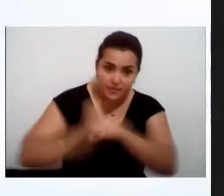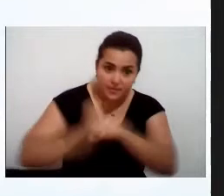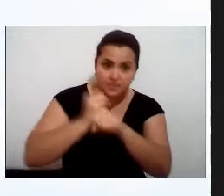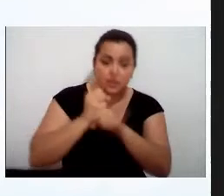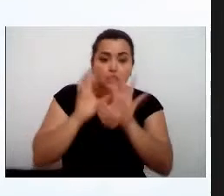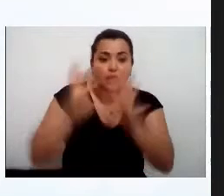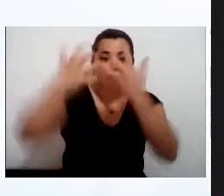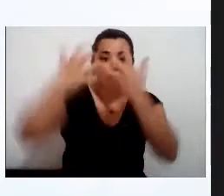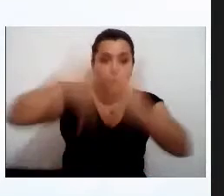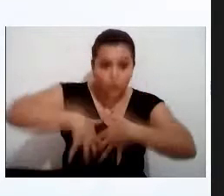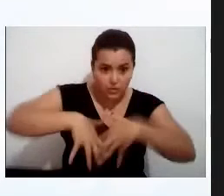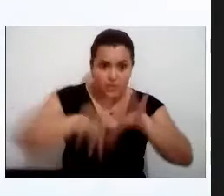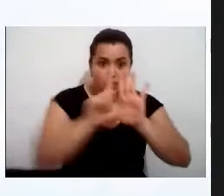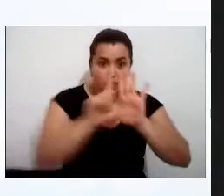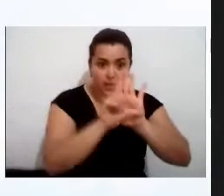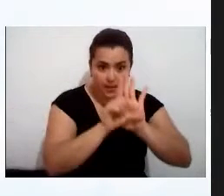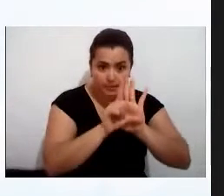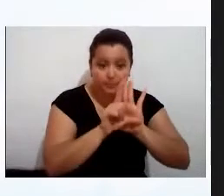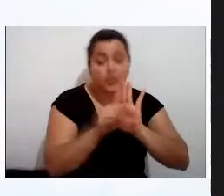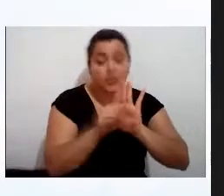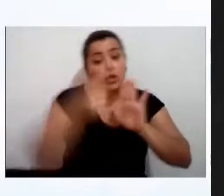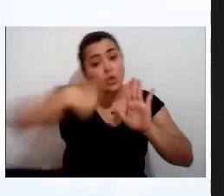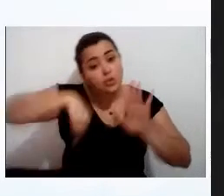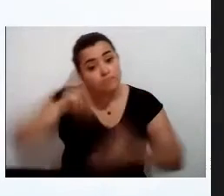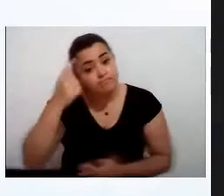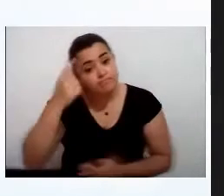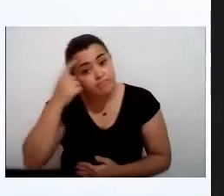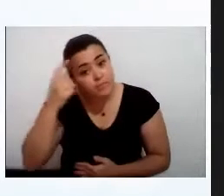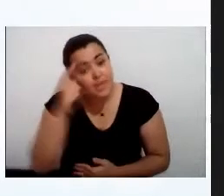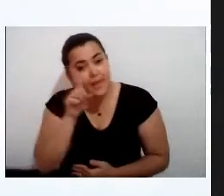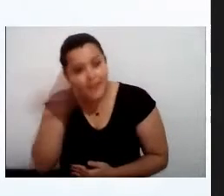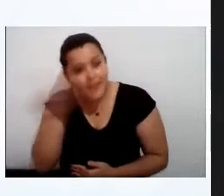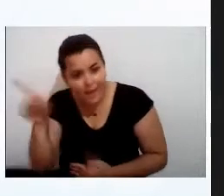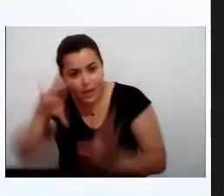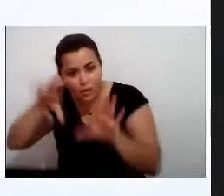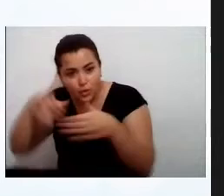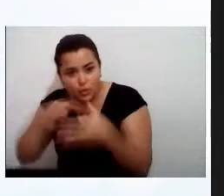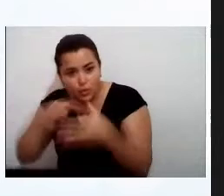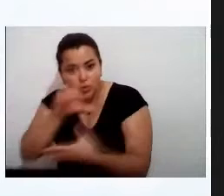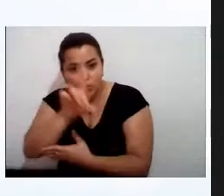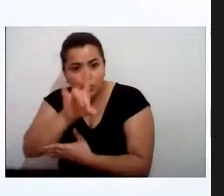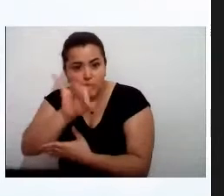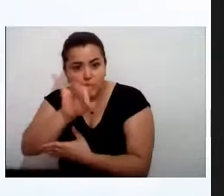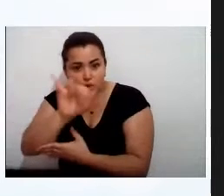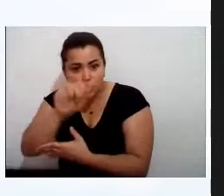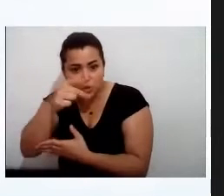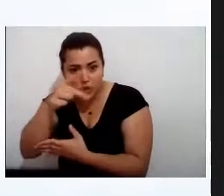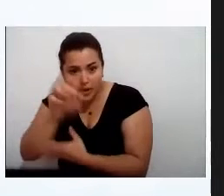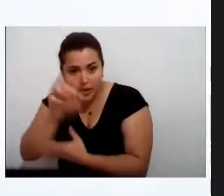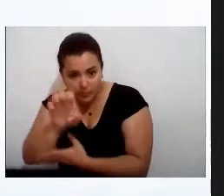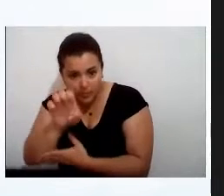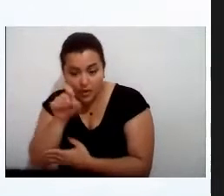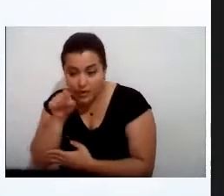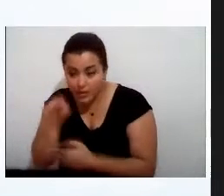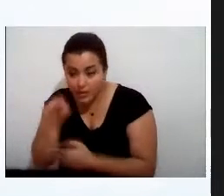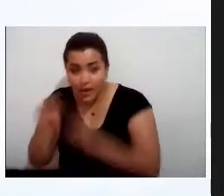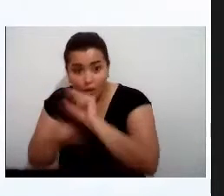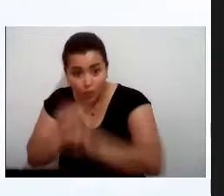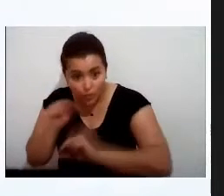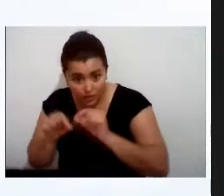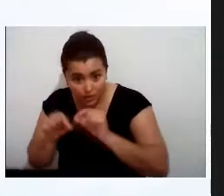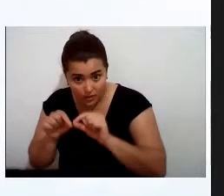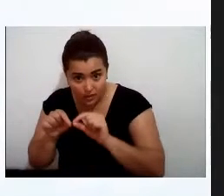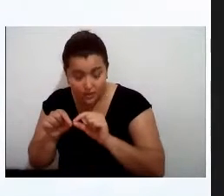Eu entendo, nós entendemos lá no DIAP, e eu em particular, que a reforma trabalhista, lutar contra a